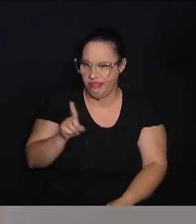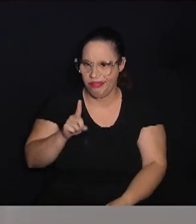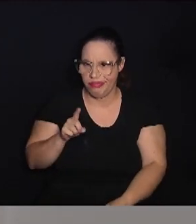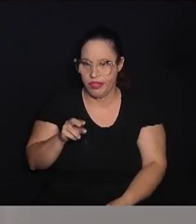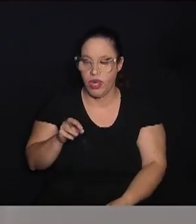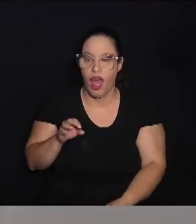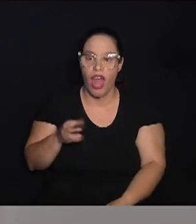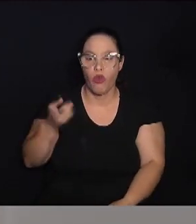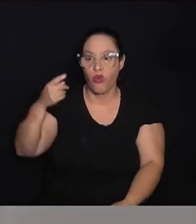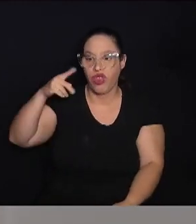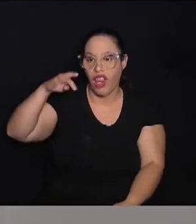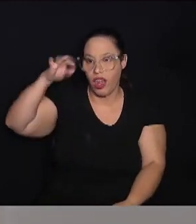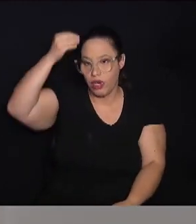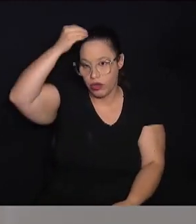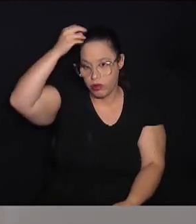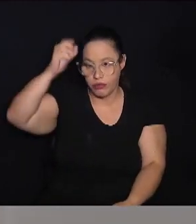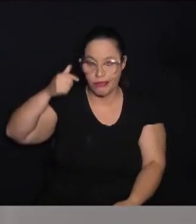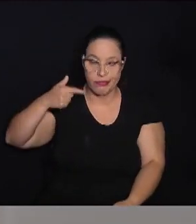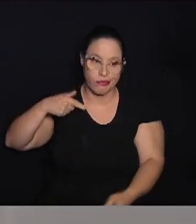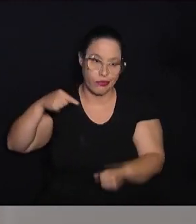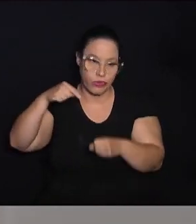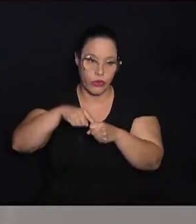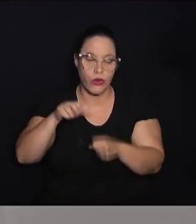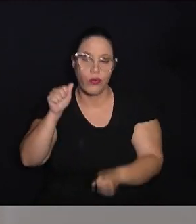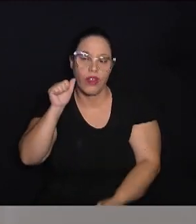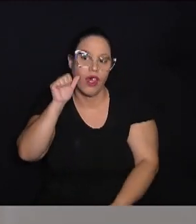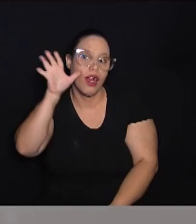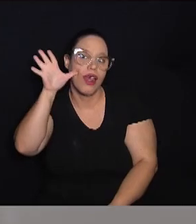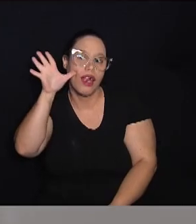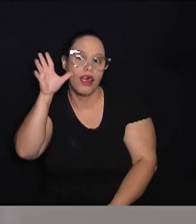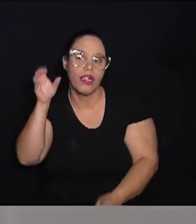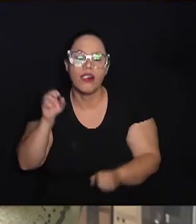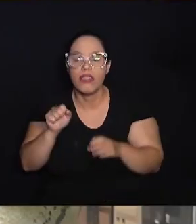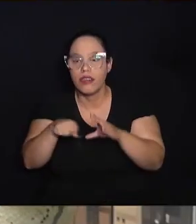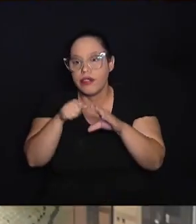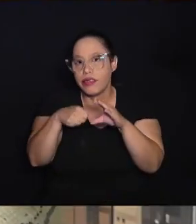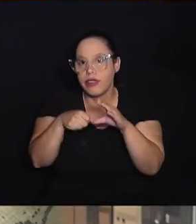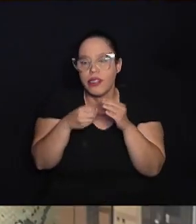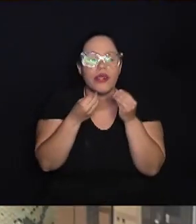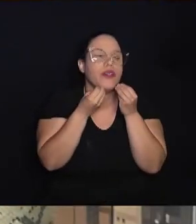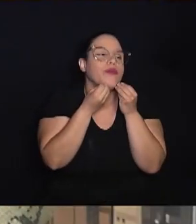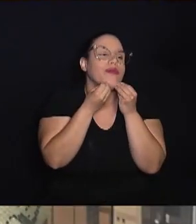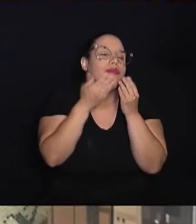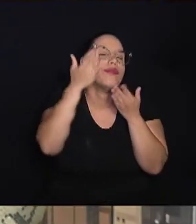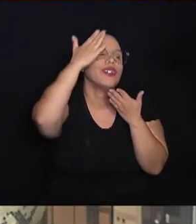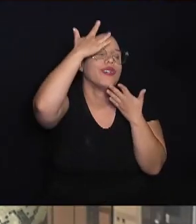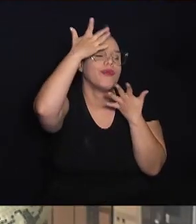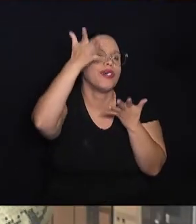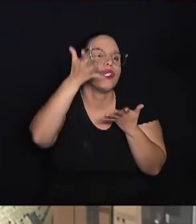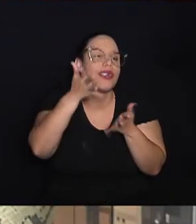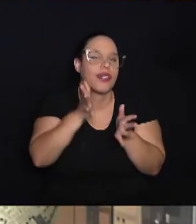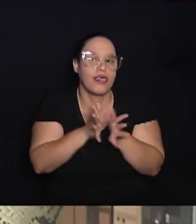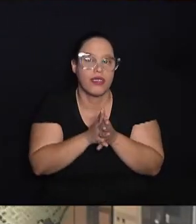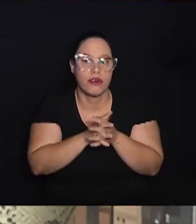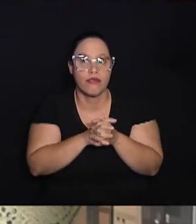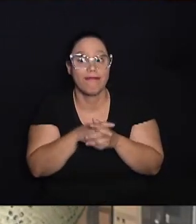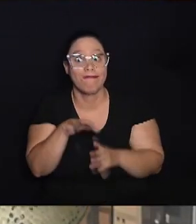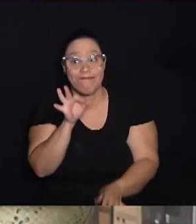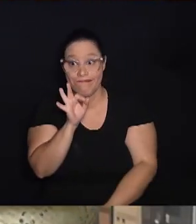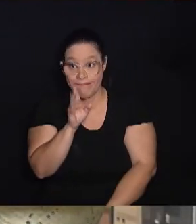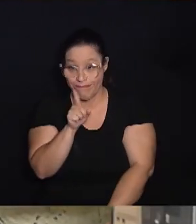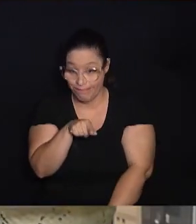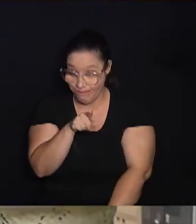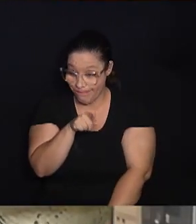né lei eu volto com você aí no estúdio muito obrigada Ana é isso mesmo agora ninguém tem